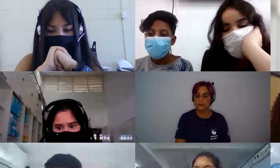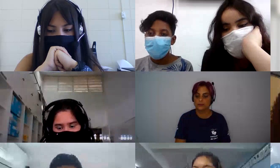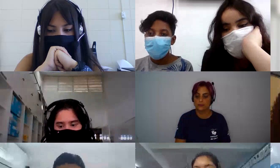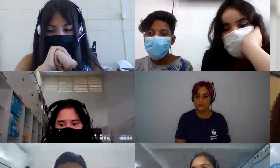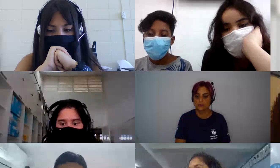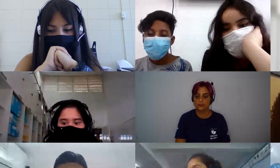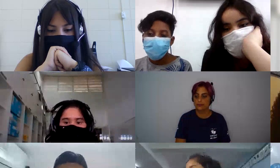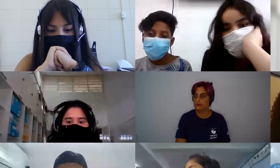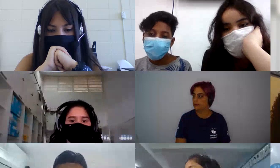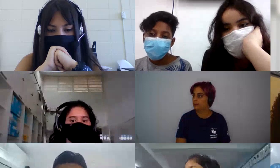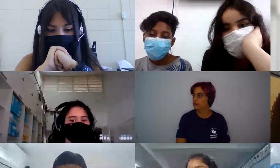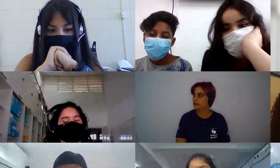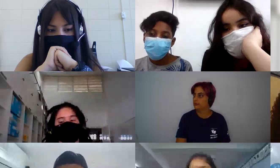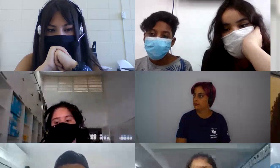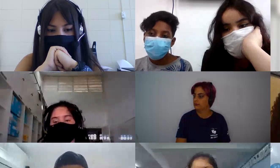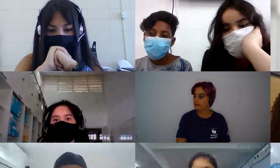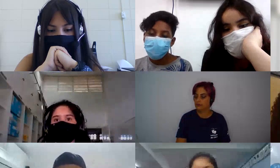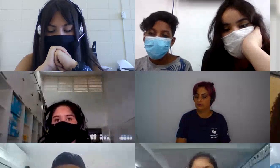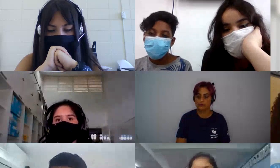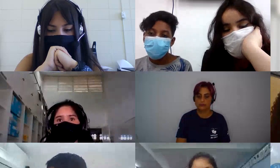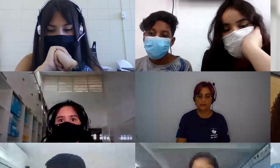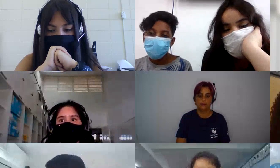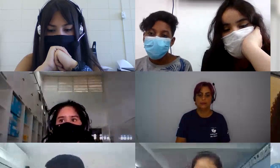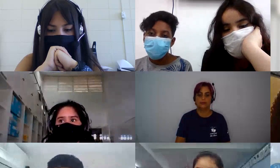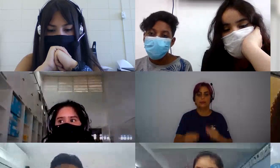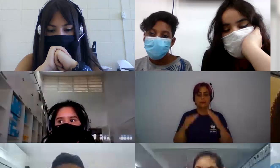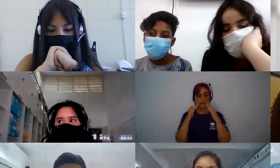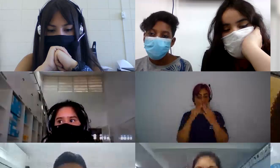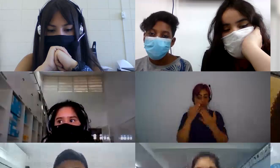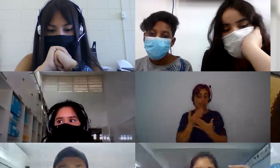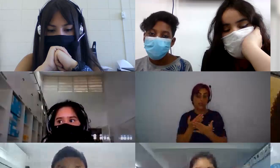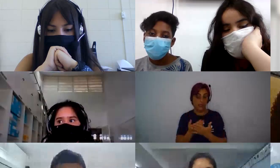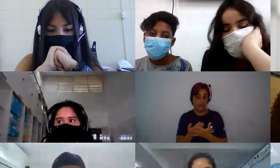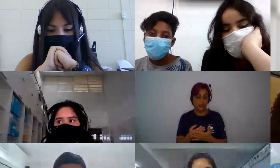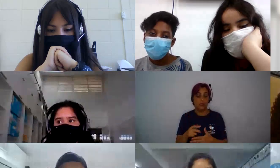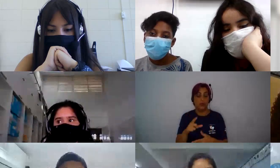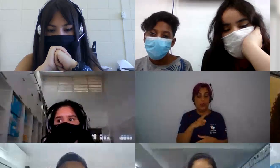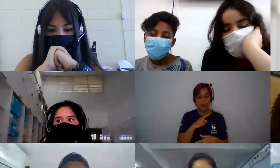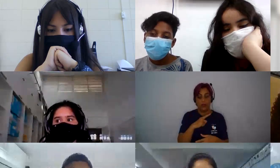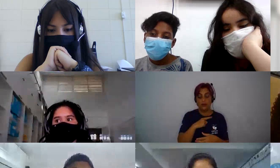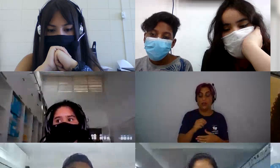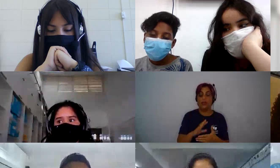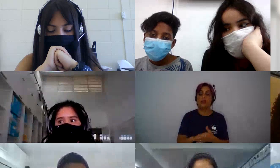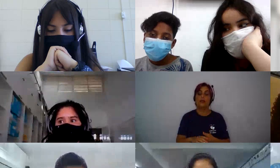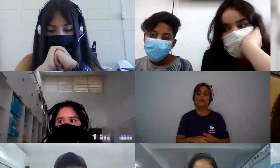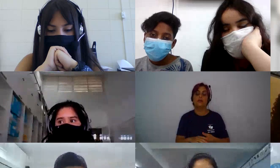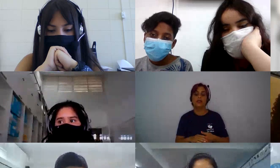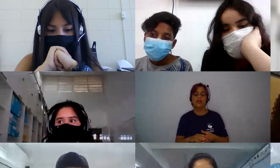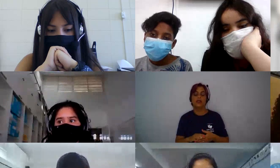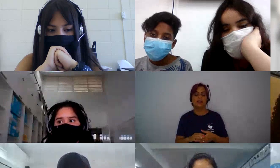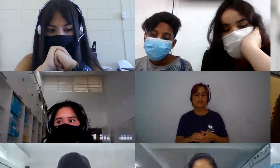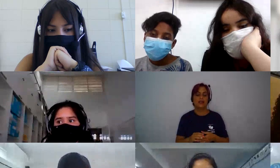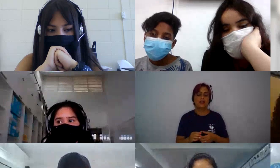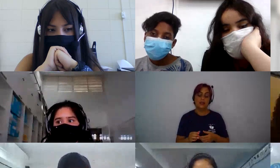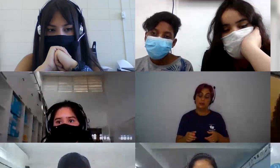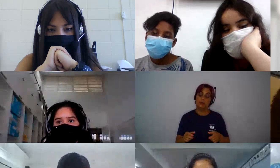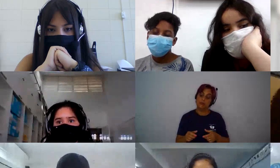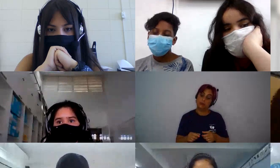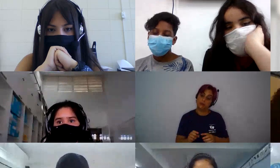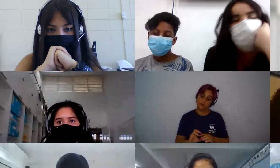Mas acho assim, tipo, na escola tem um pouco mais de... nós temos um pouco de espaço,